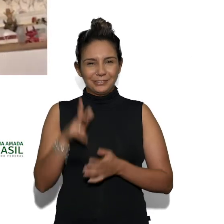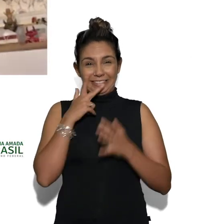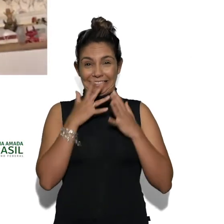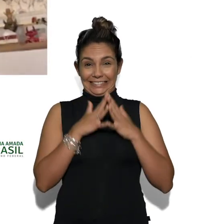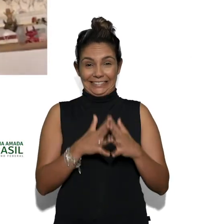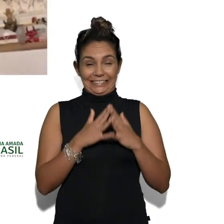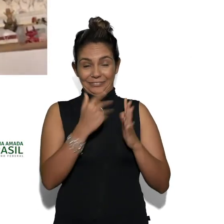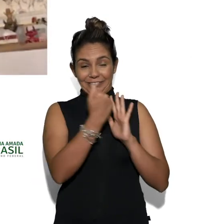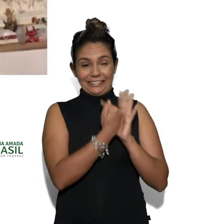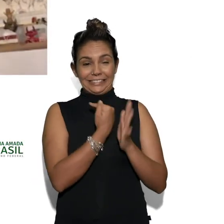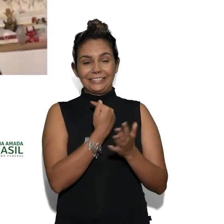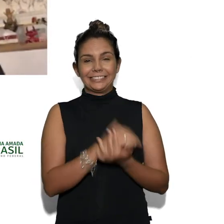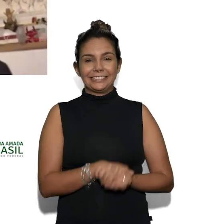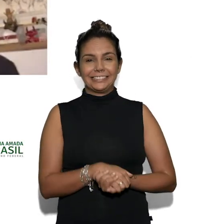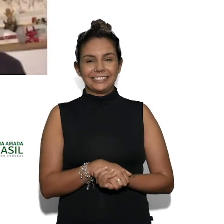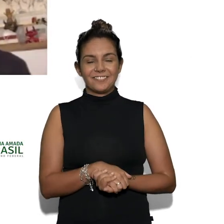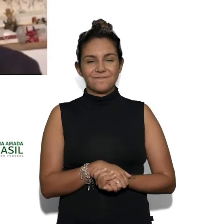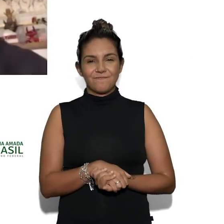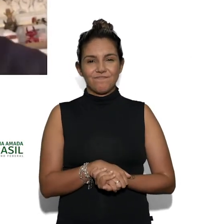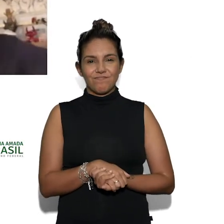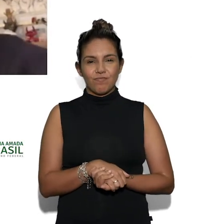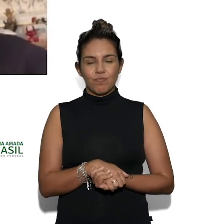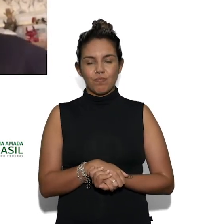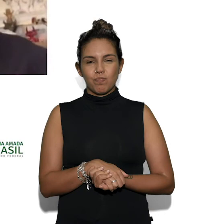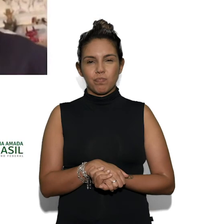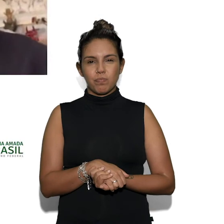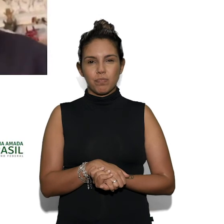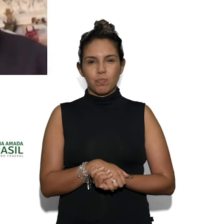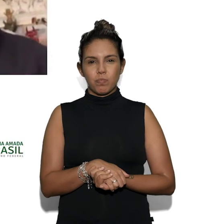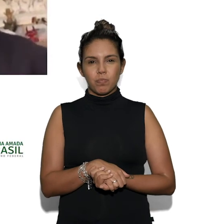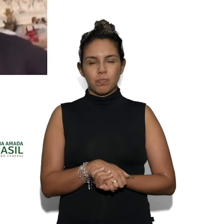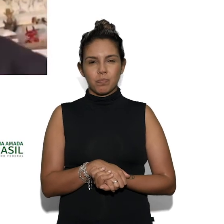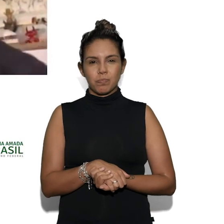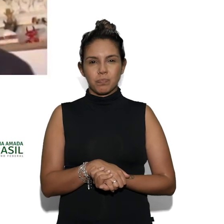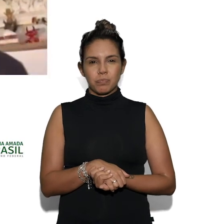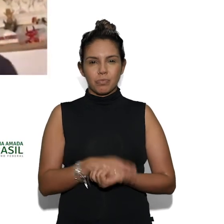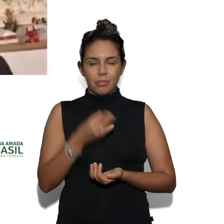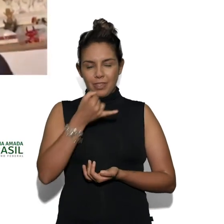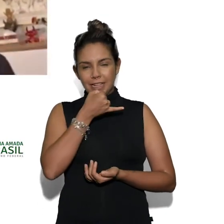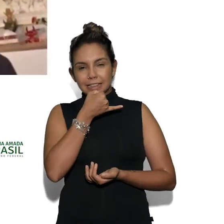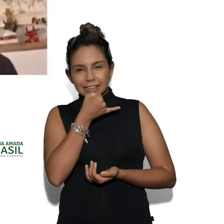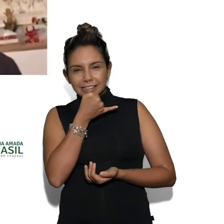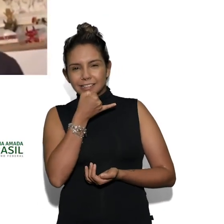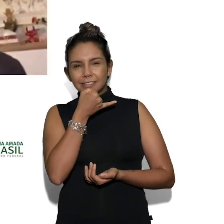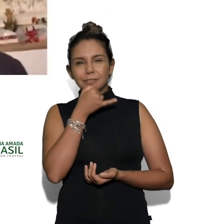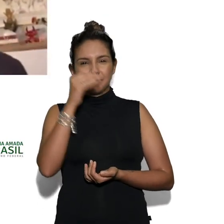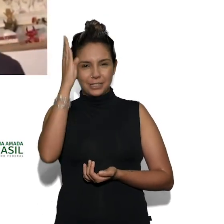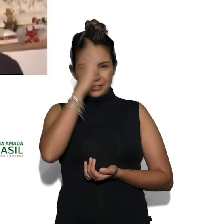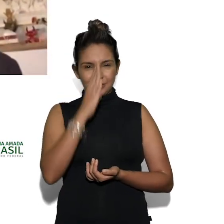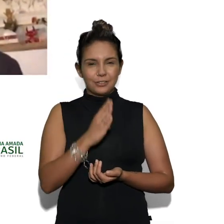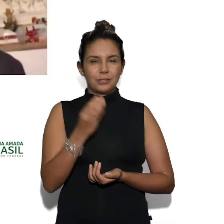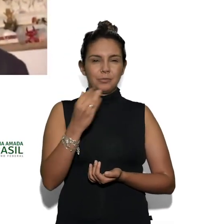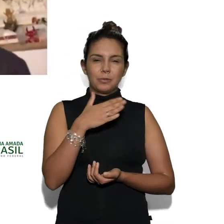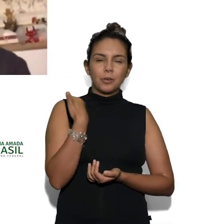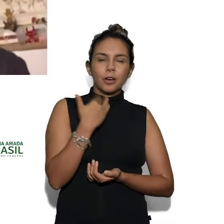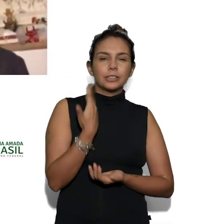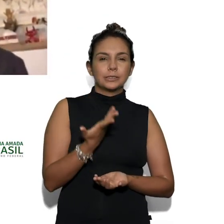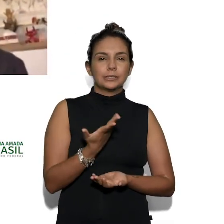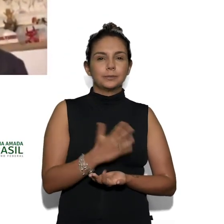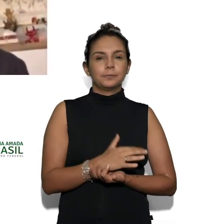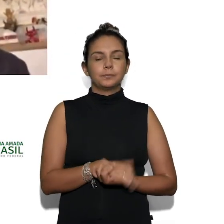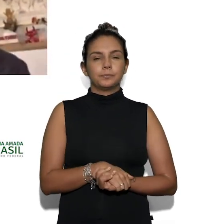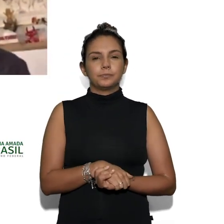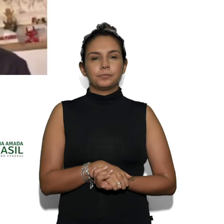Complicado. Ainda mais nesses tempos, né, Walter? Com tanta tristeza no Brasil, tantas mortes.